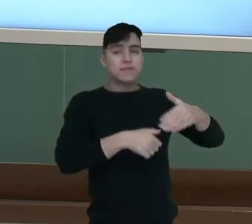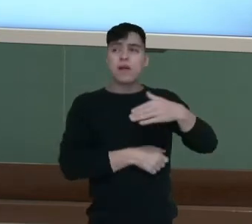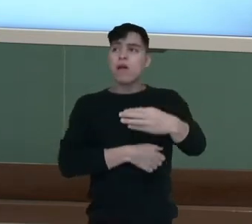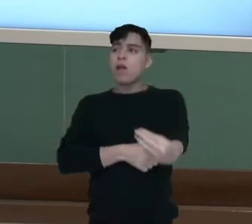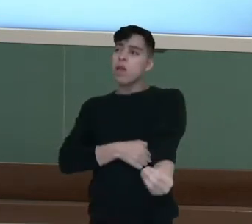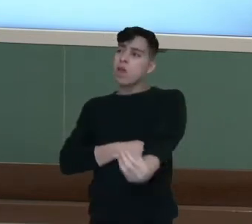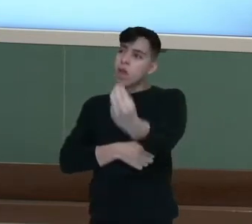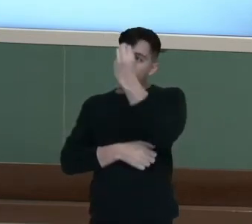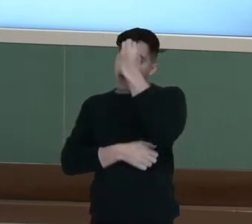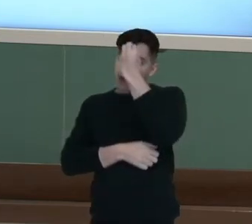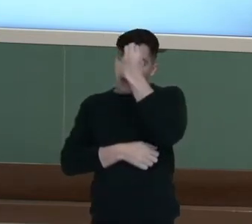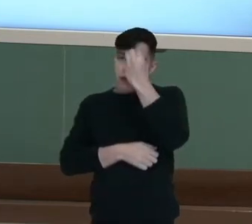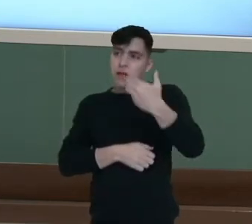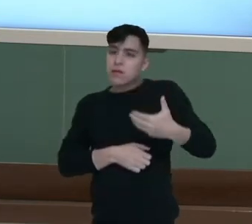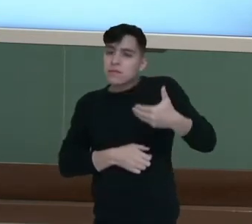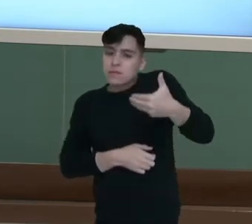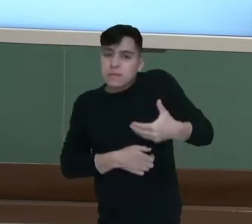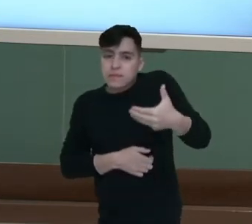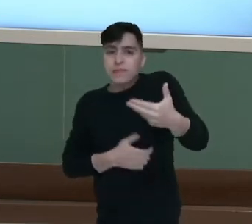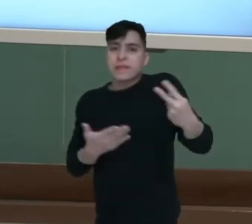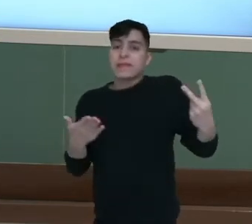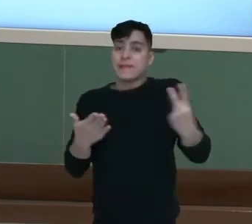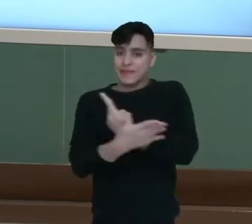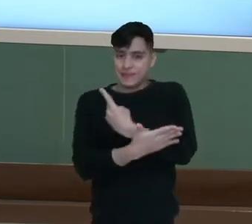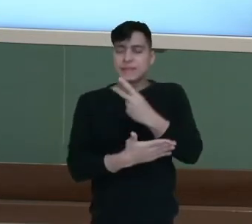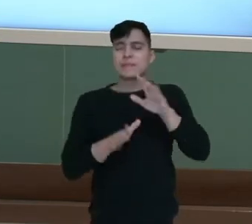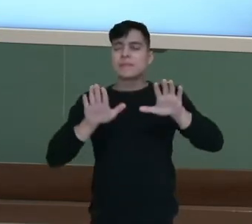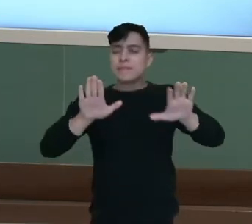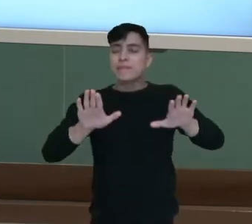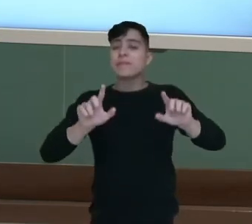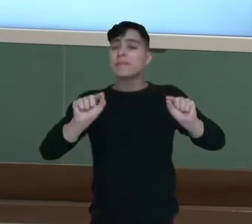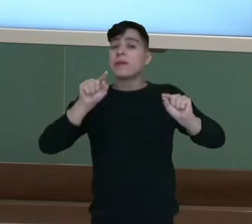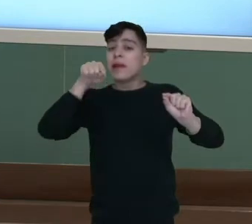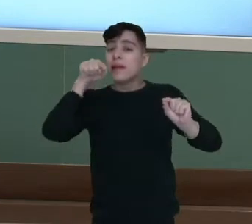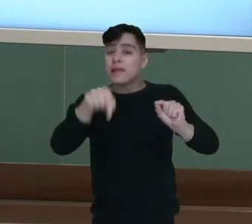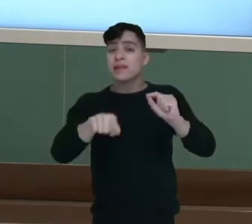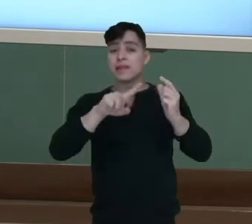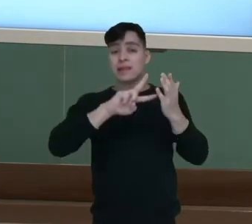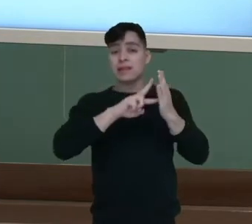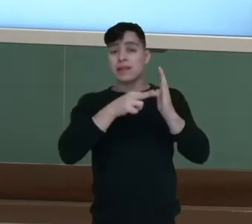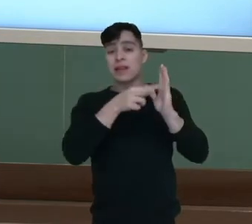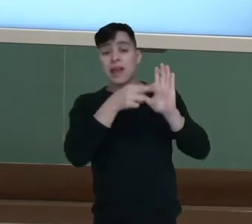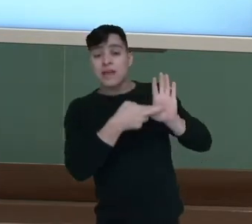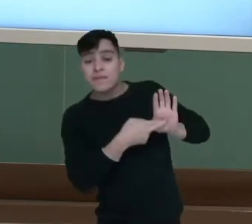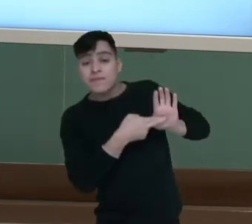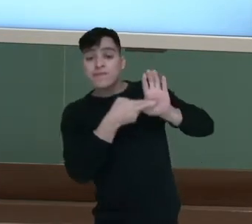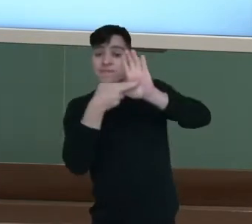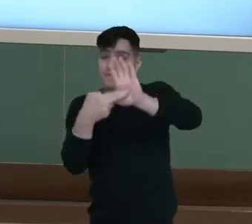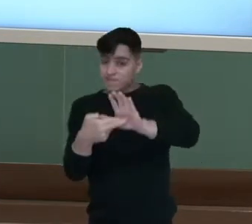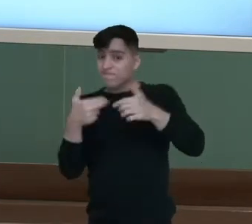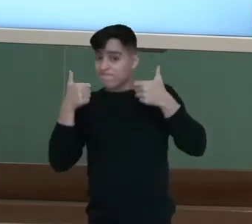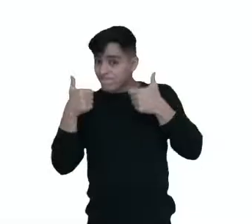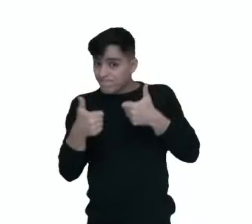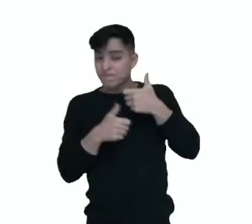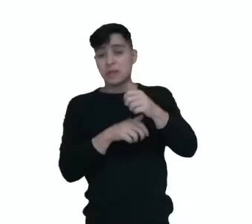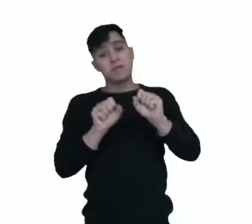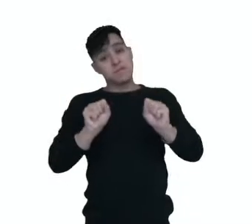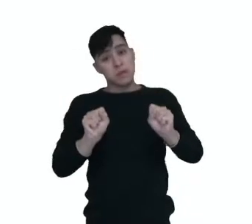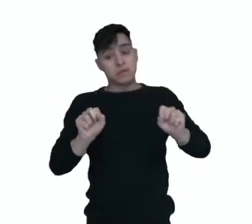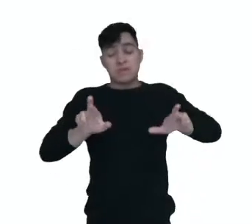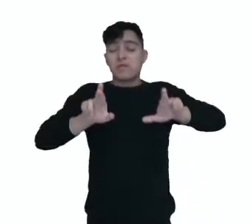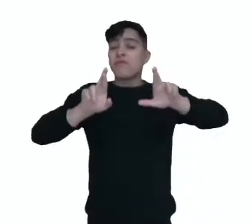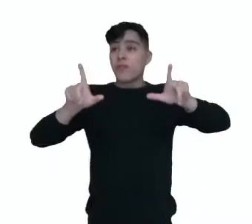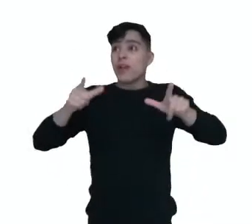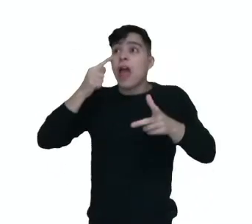que é desse jeito, ponto final, né? Mas nós estamos apenas fazendo representações, ok? Bem, vamos falar um pouquinho